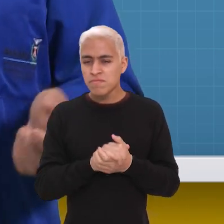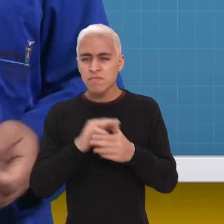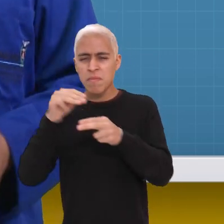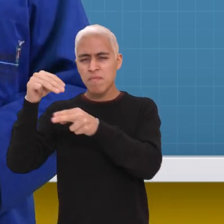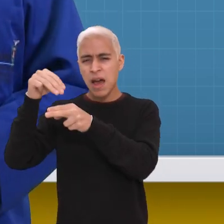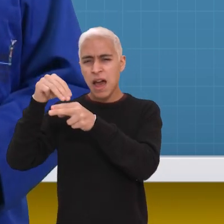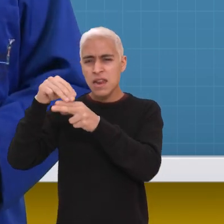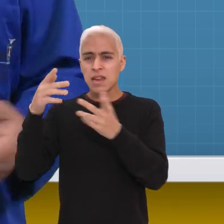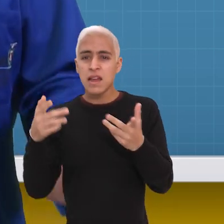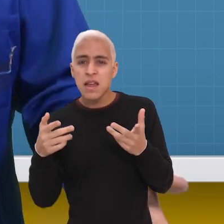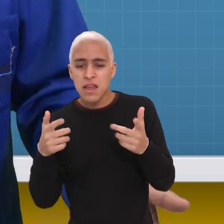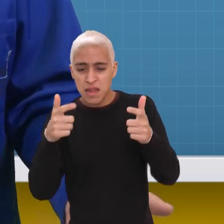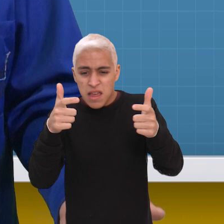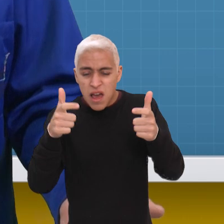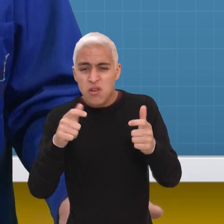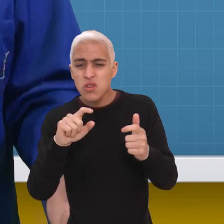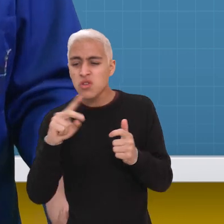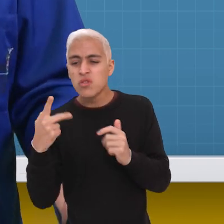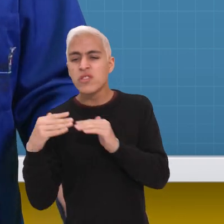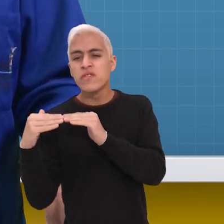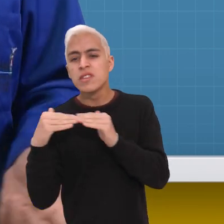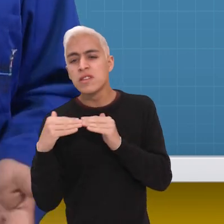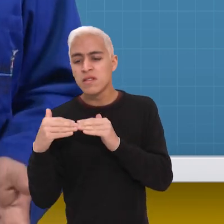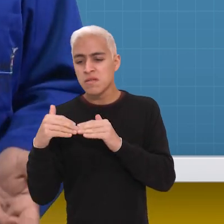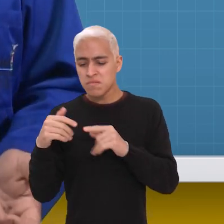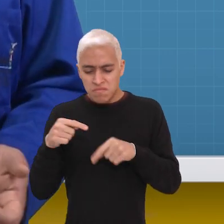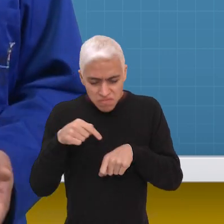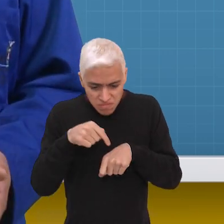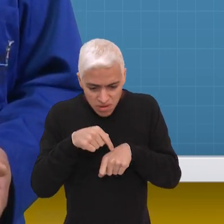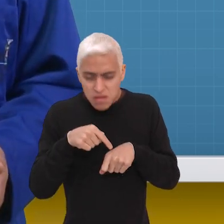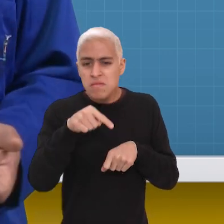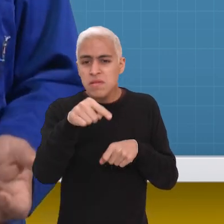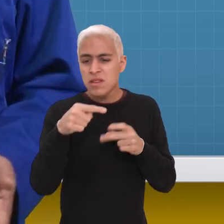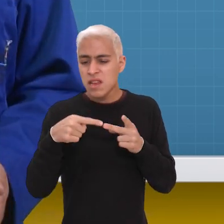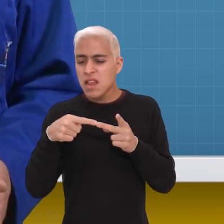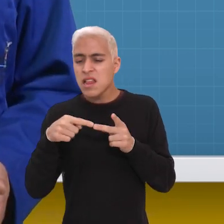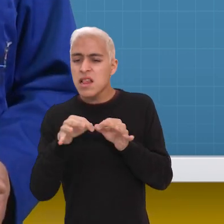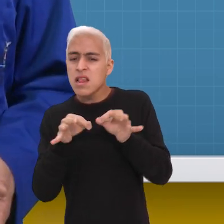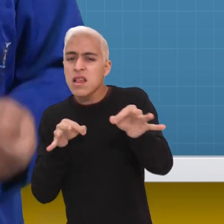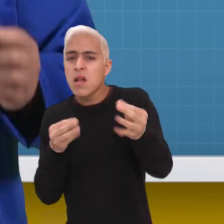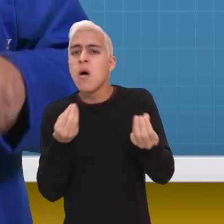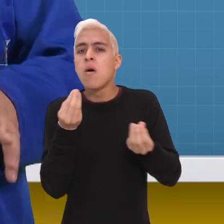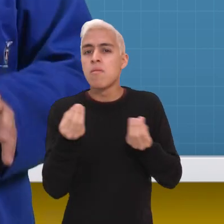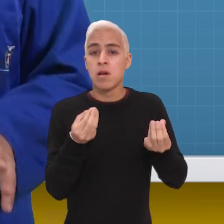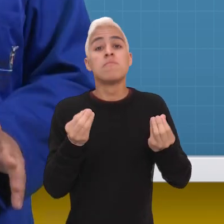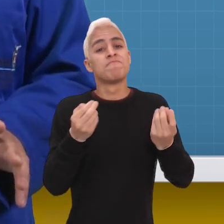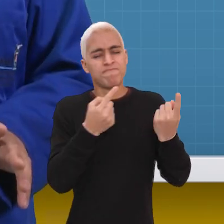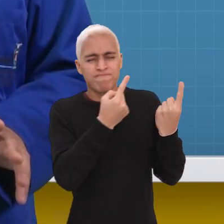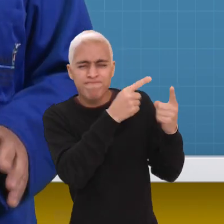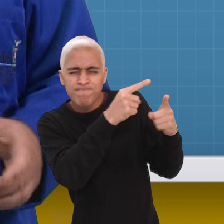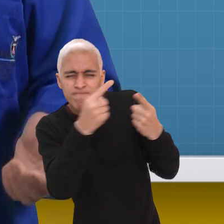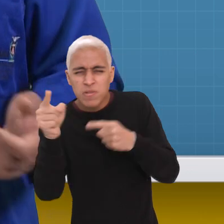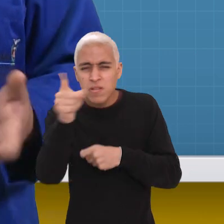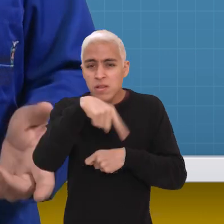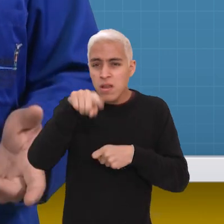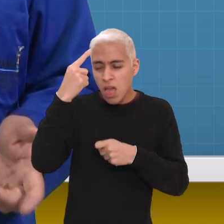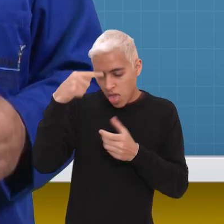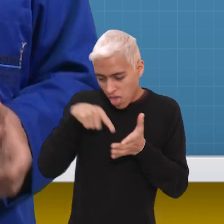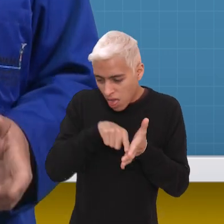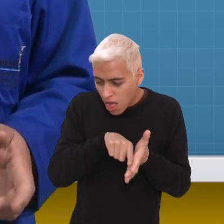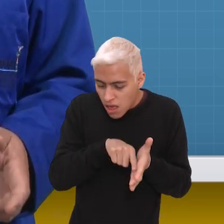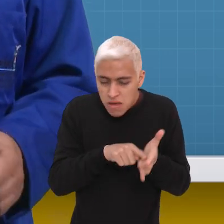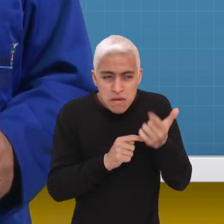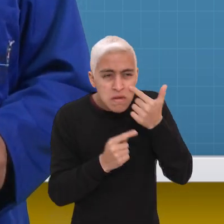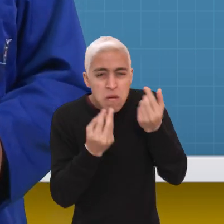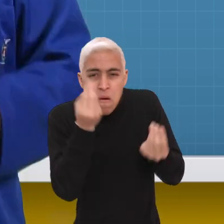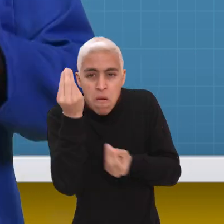norte, Maringá? E lá de 2 vizinhos, qual será que é a distância até Brasília? Aí é um desafio que eu faço a você. Pesquise, dê